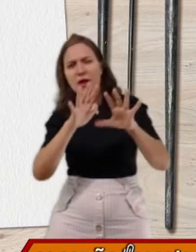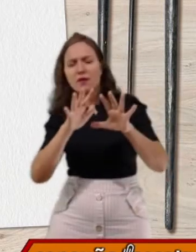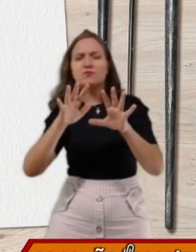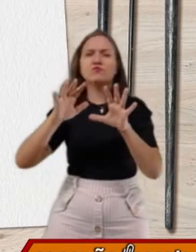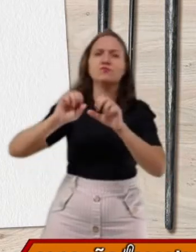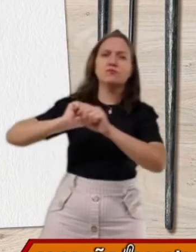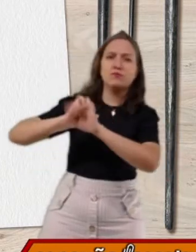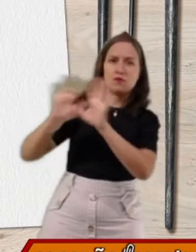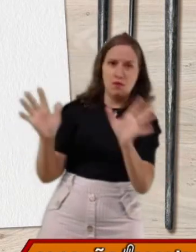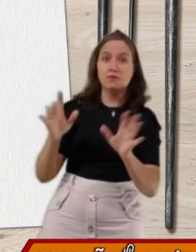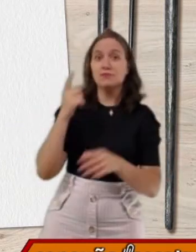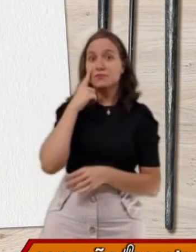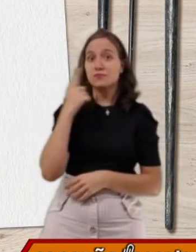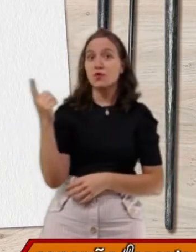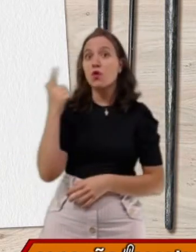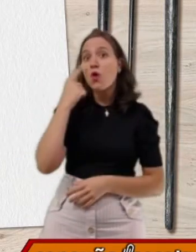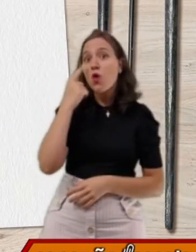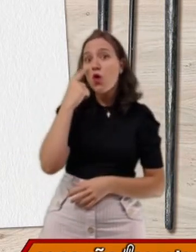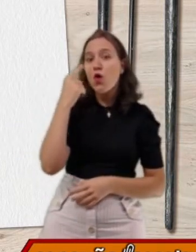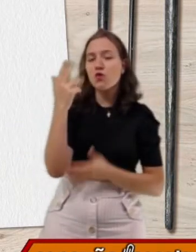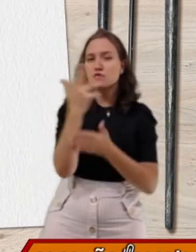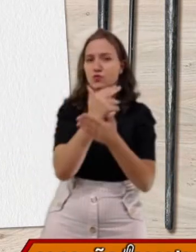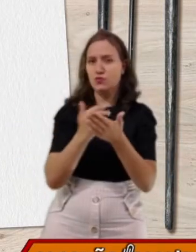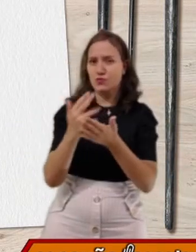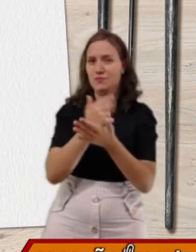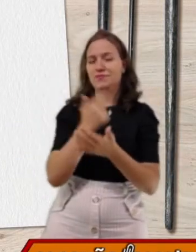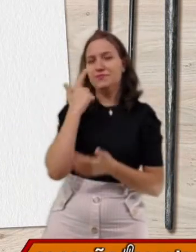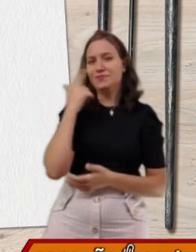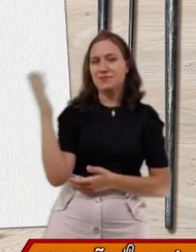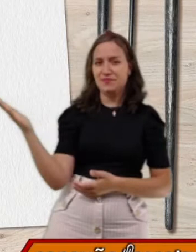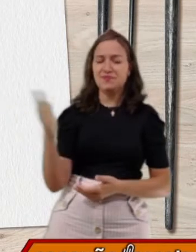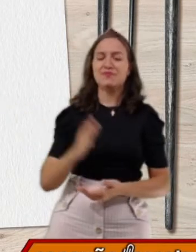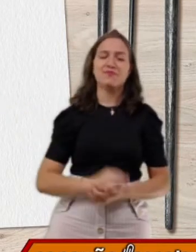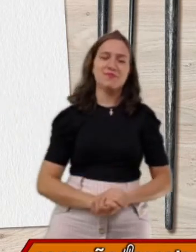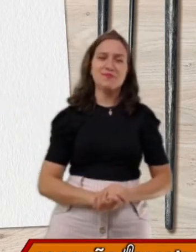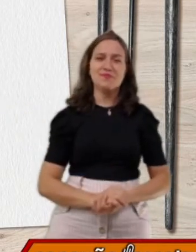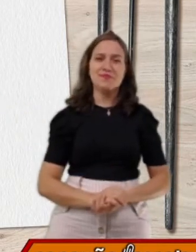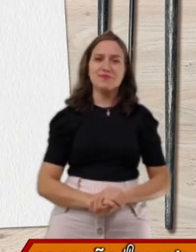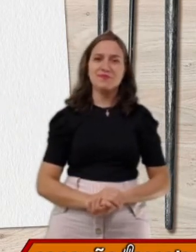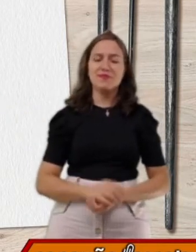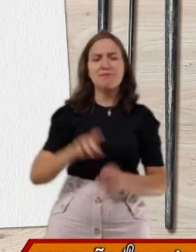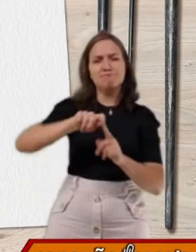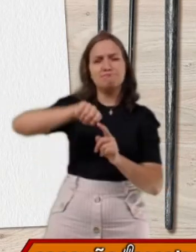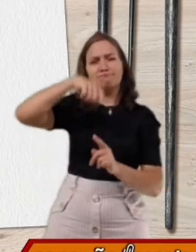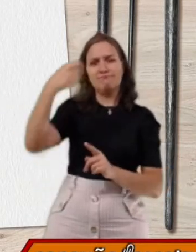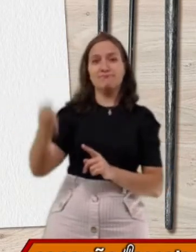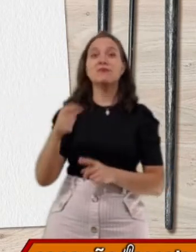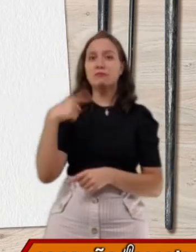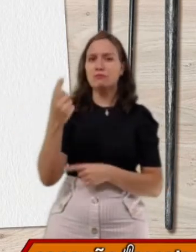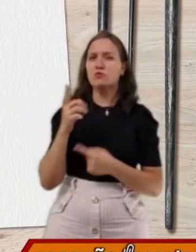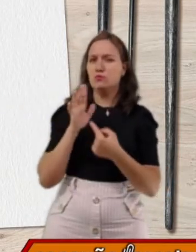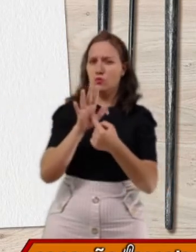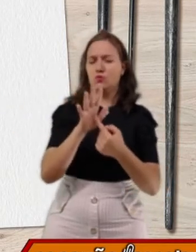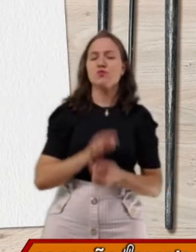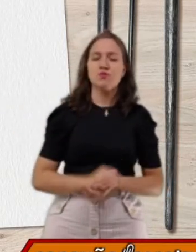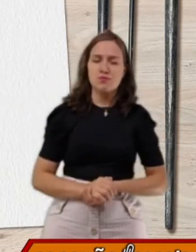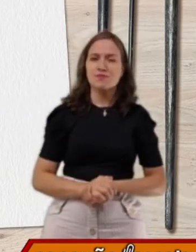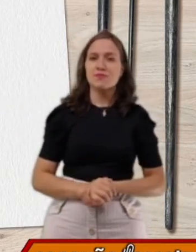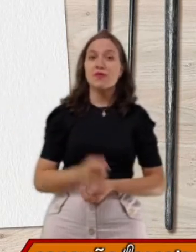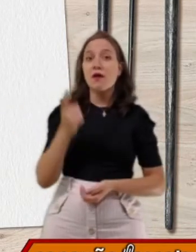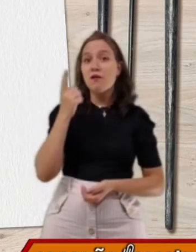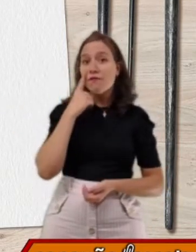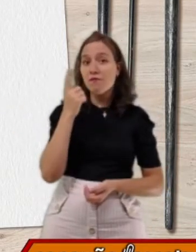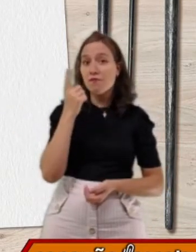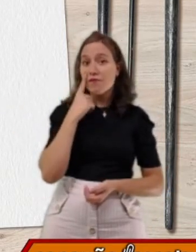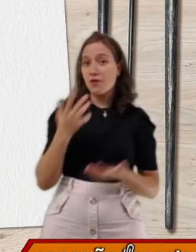vamos começar a desenhar o olho ó vou ver aqui qualquer coisa depois eu te mostro aqui mas vou